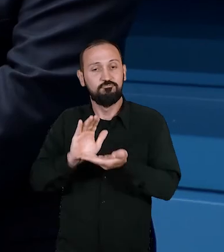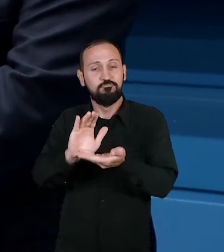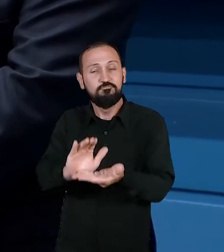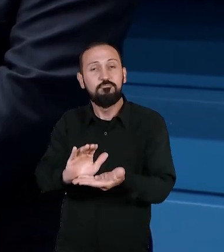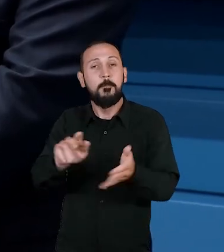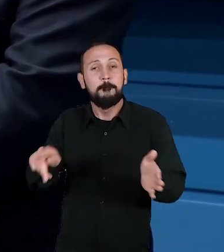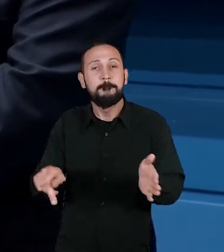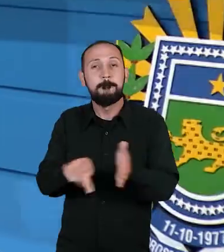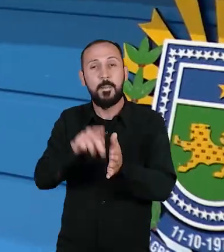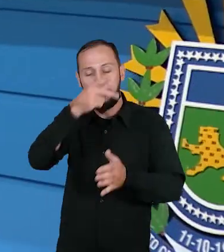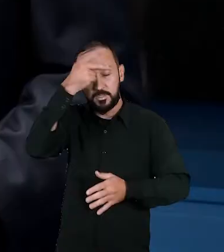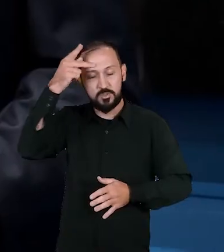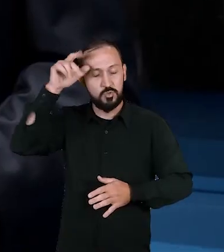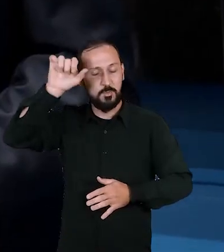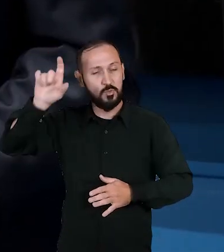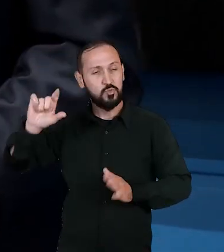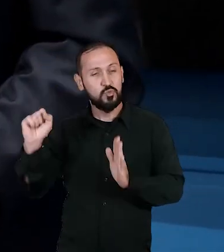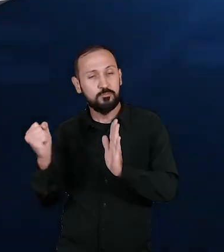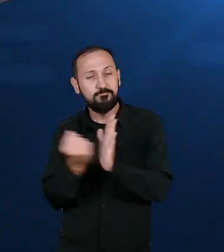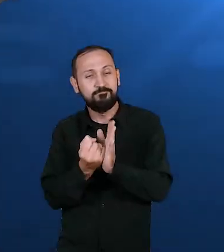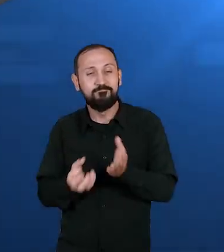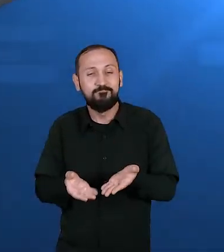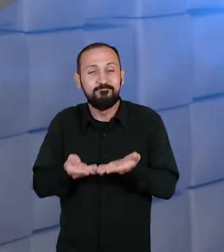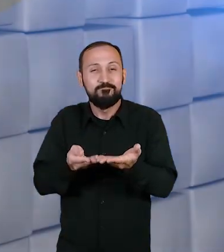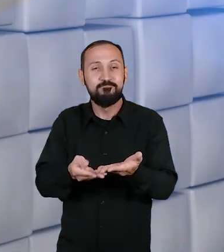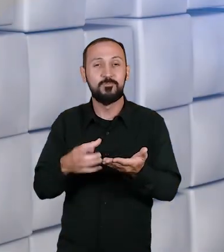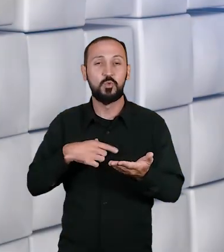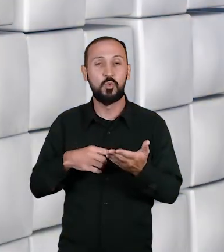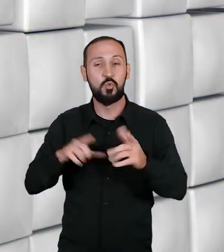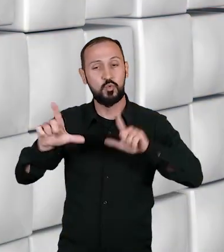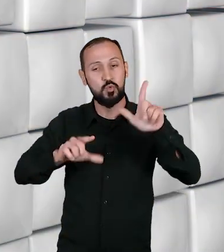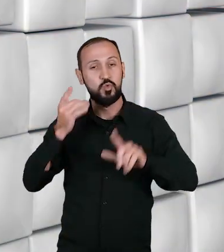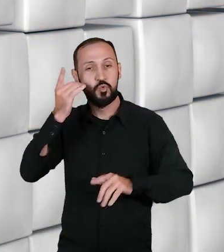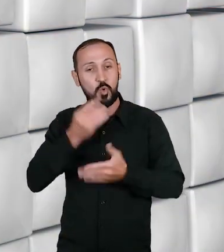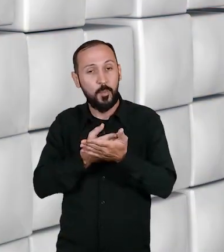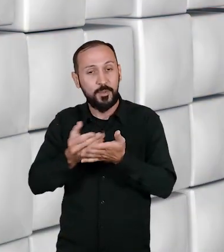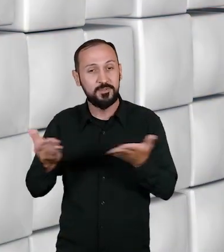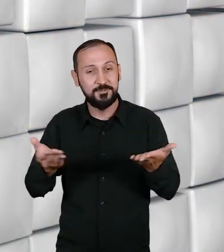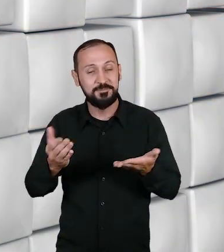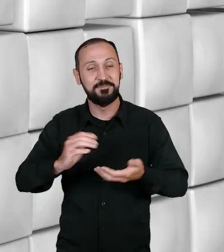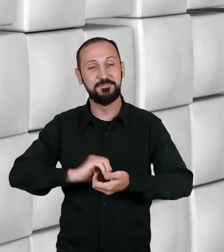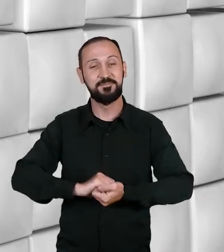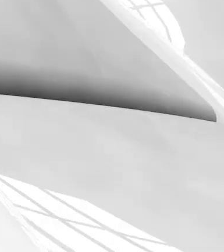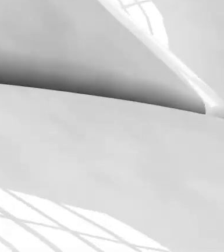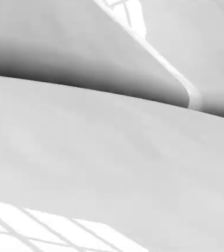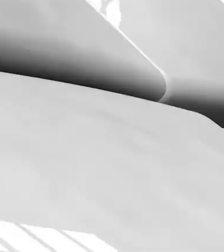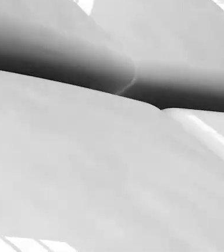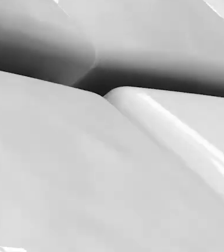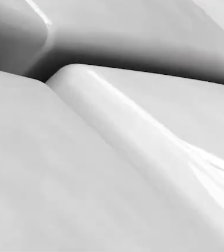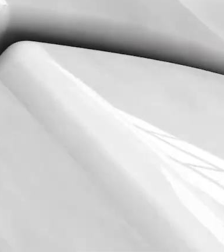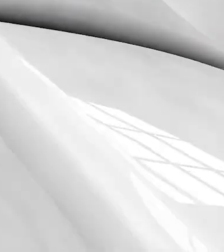de títulos de cidadão sul-mato-grossense. O Jornal Parlamentar começa agora.